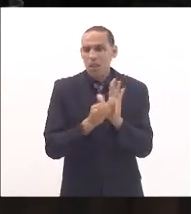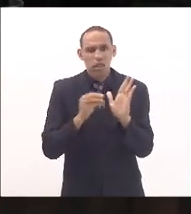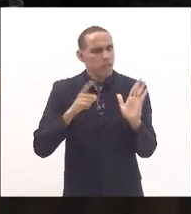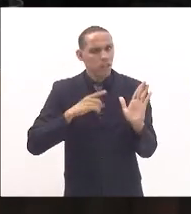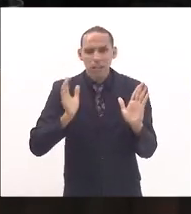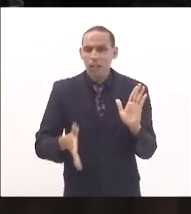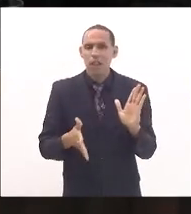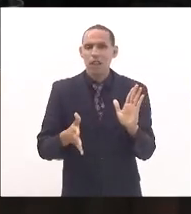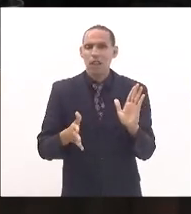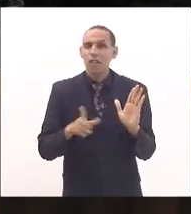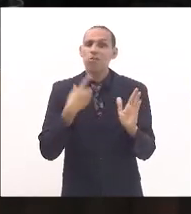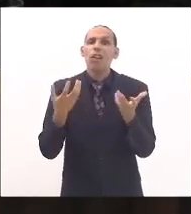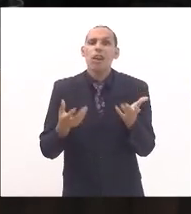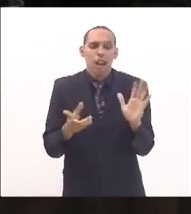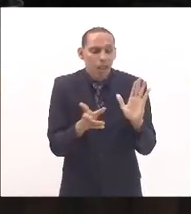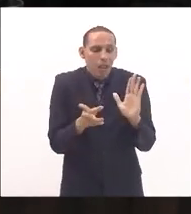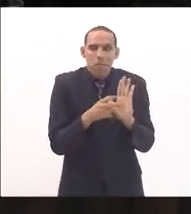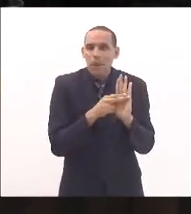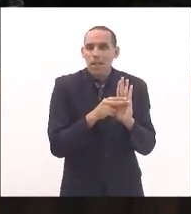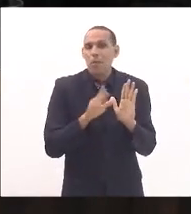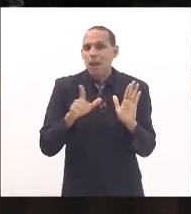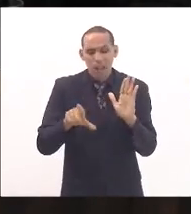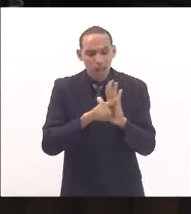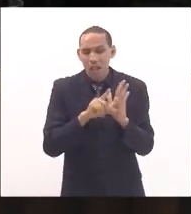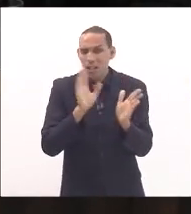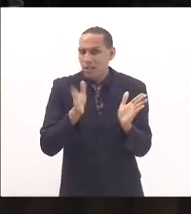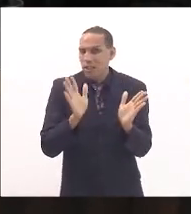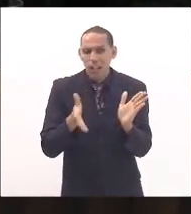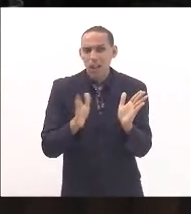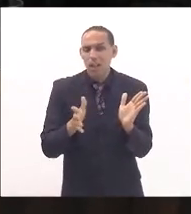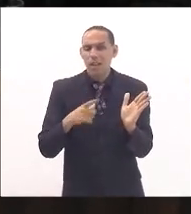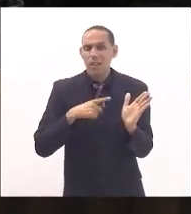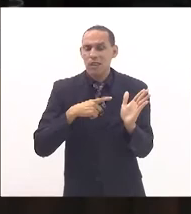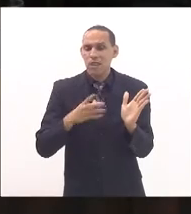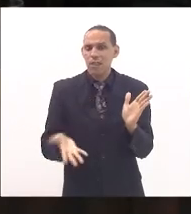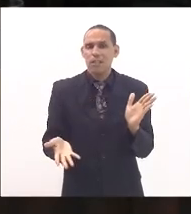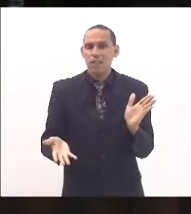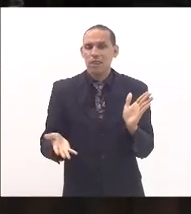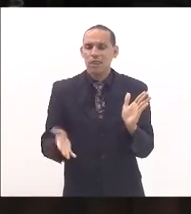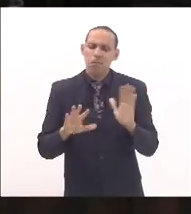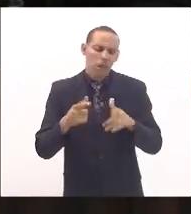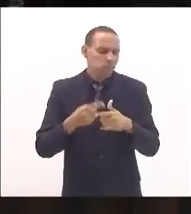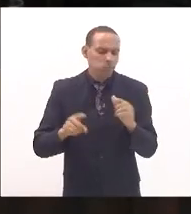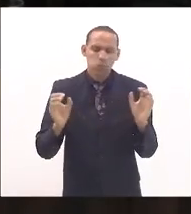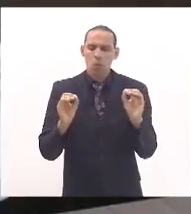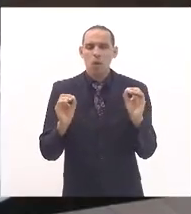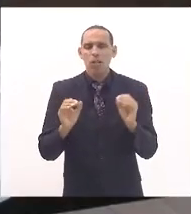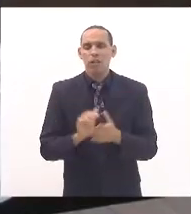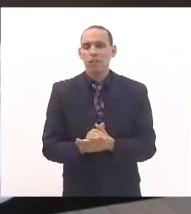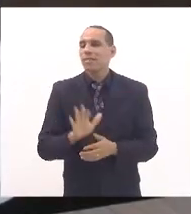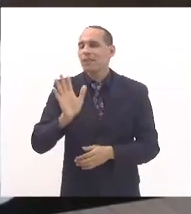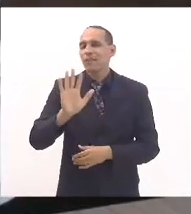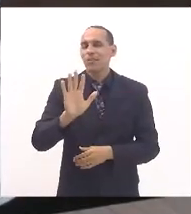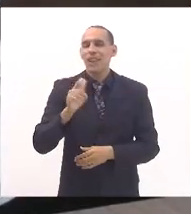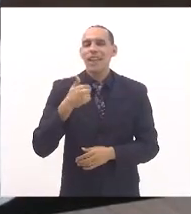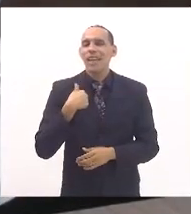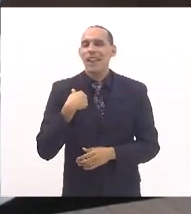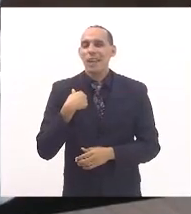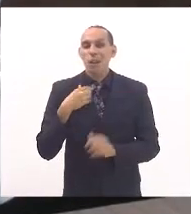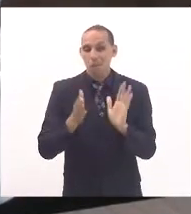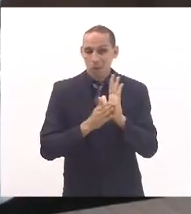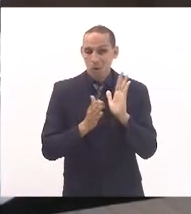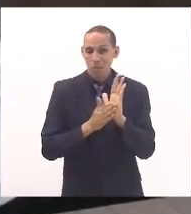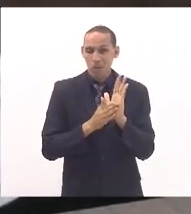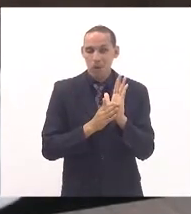gente quer botar uma emenda, que já, a legislação já é assim, entendeu? Mas não tem problema nenhum. Não, mas eu não estou